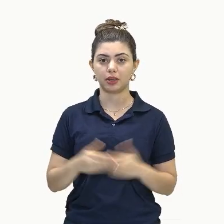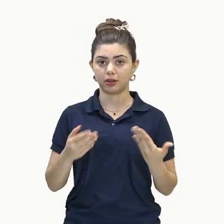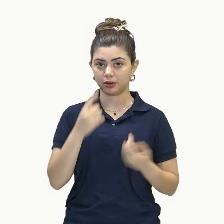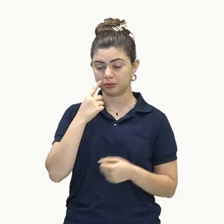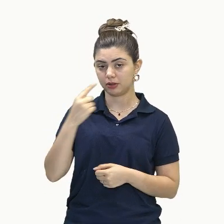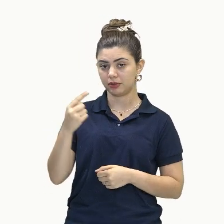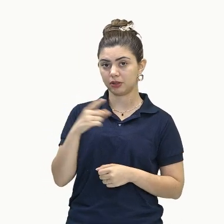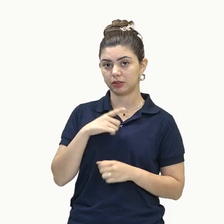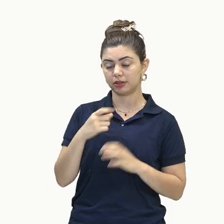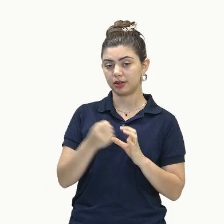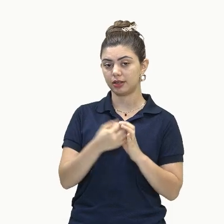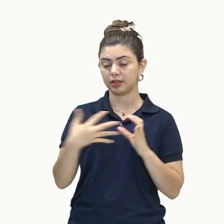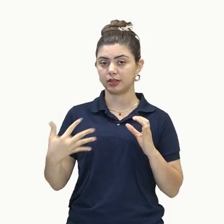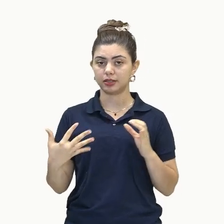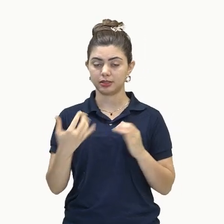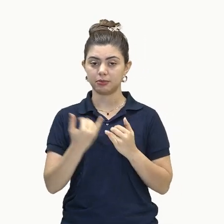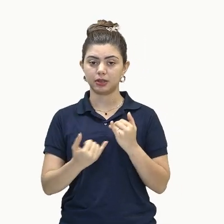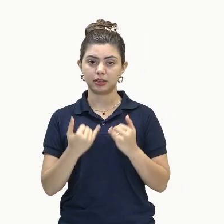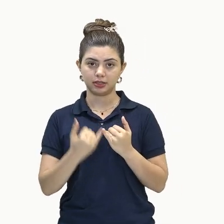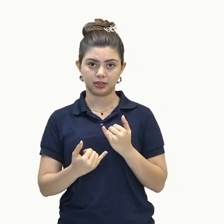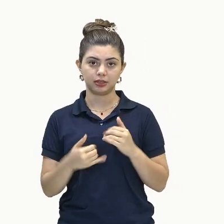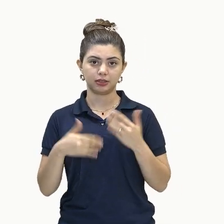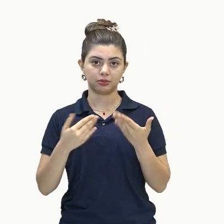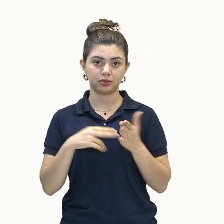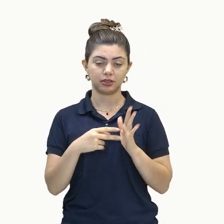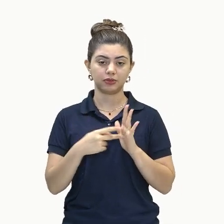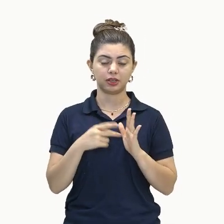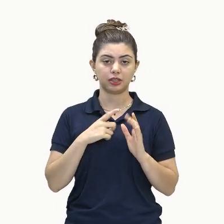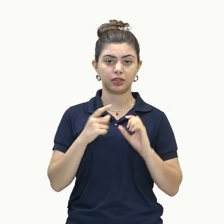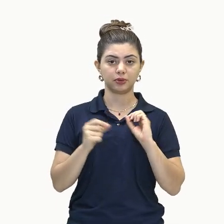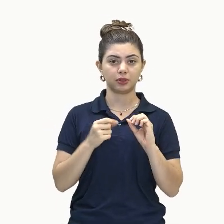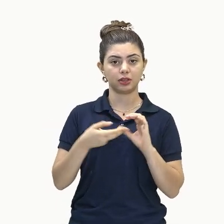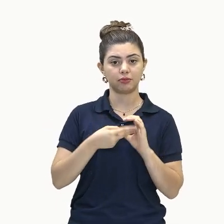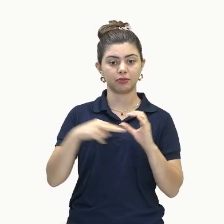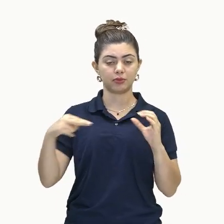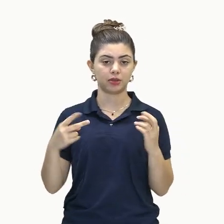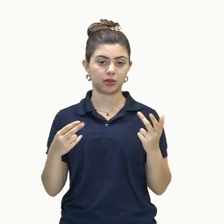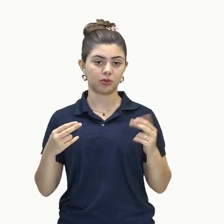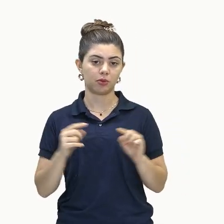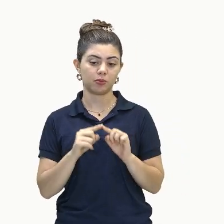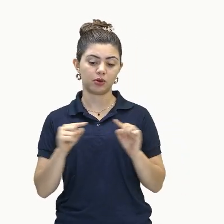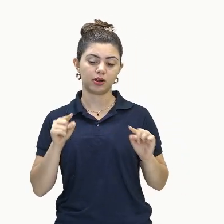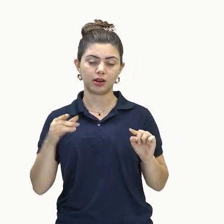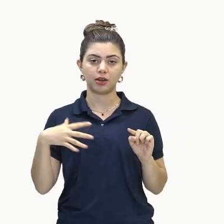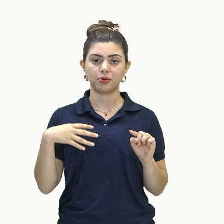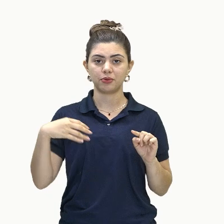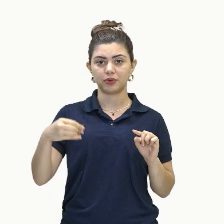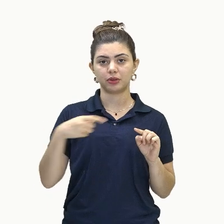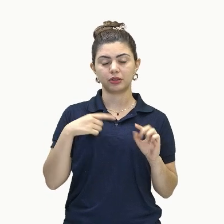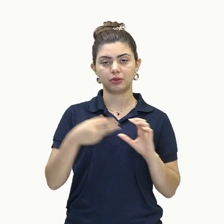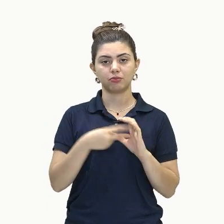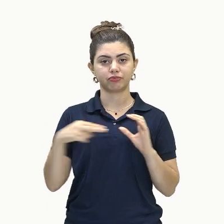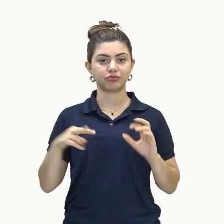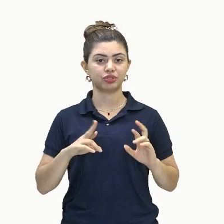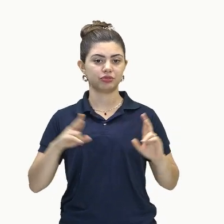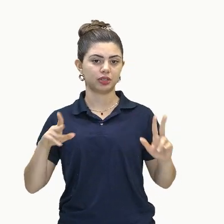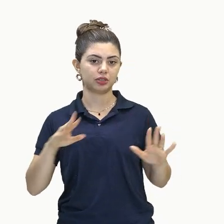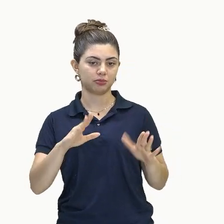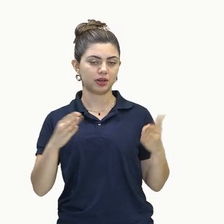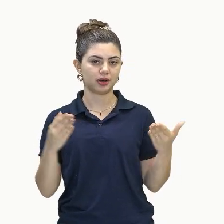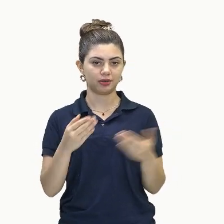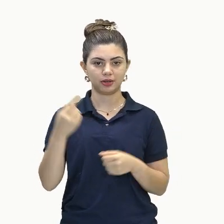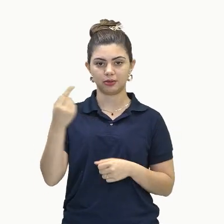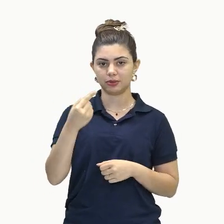características semelhantes, ou seja, fenótipos iguais, porém filhos com fenótipos diferentes. Já na primeira geração, a gente encontra